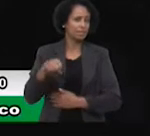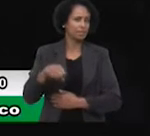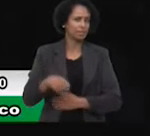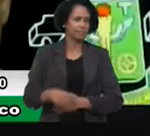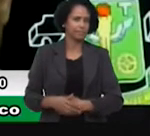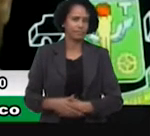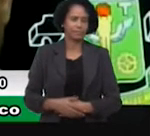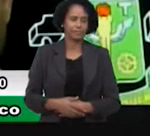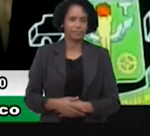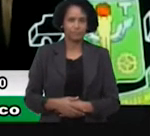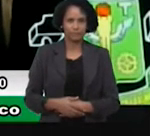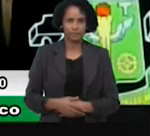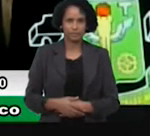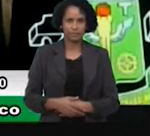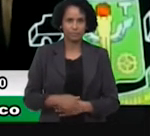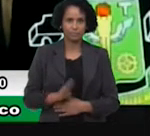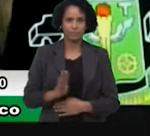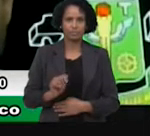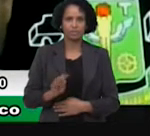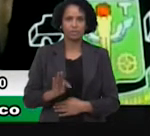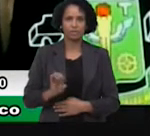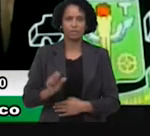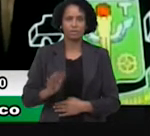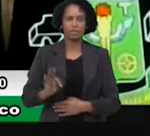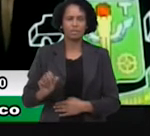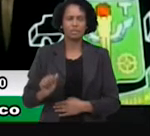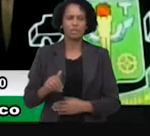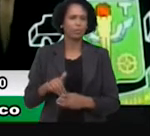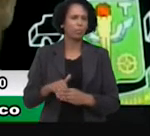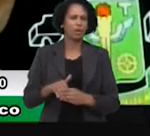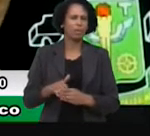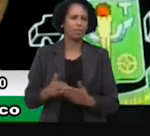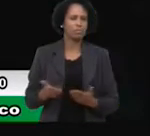vereador Ana Paula. Vereador Batista, como vota, Vossa Excelência?